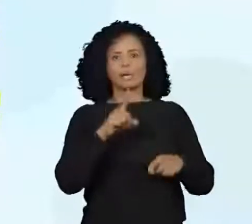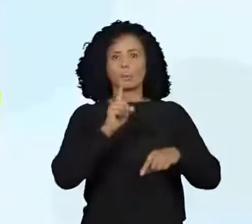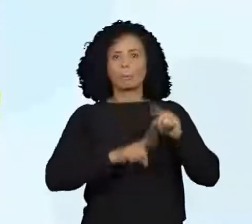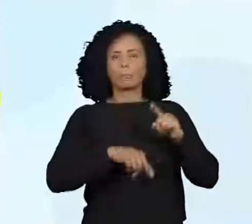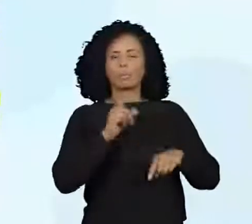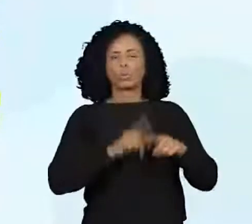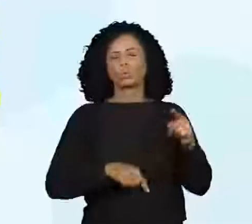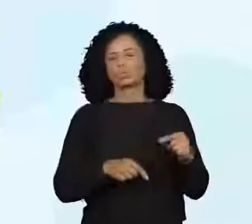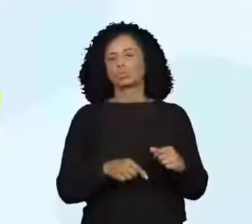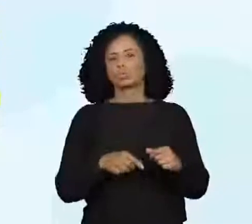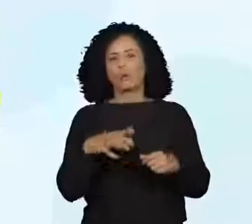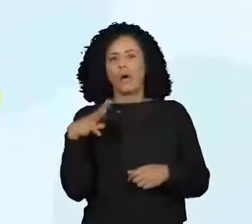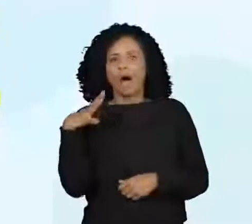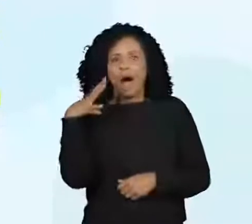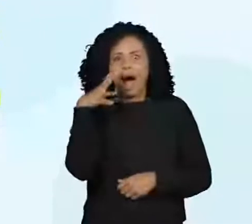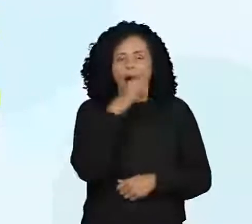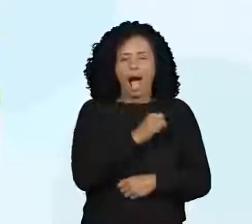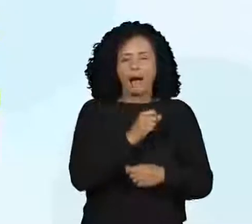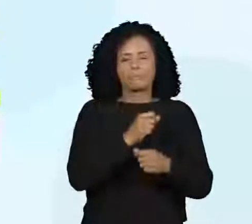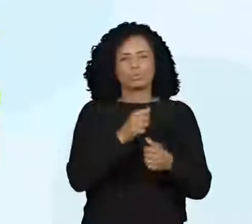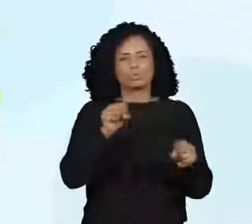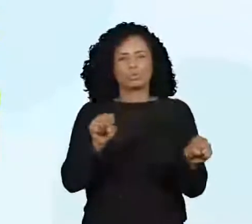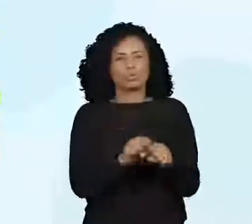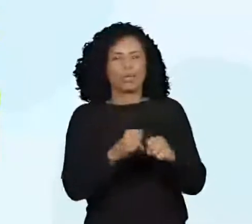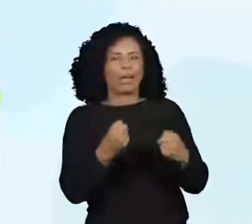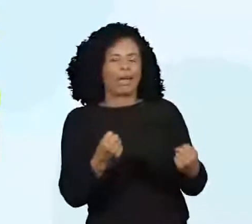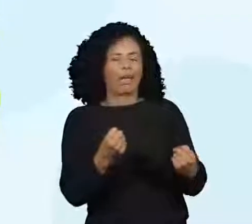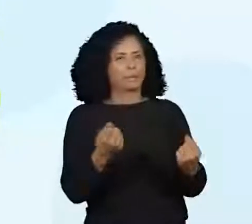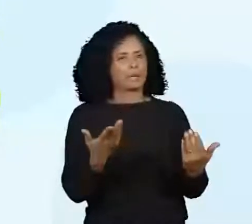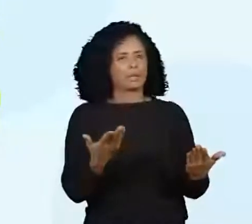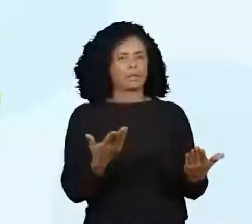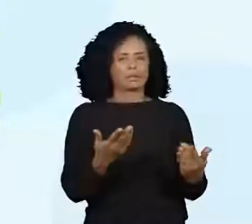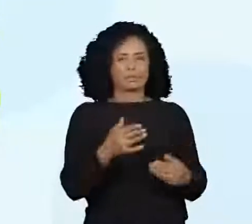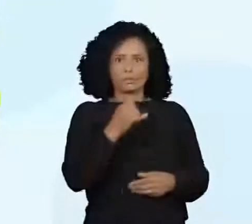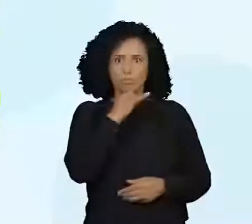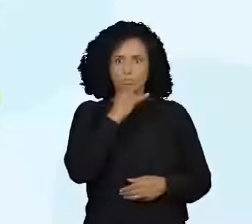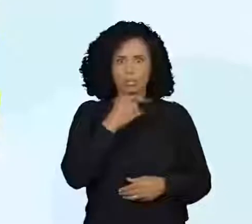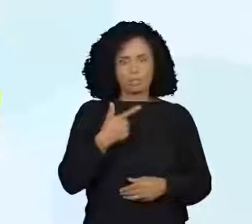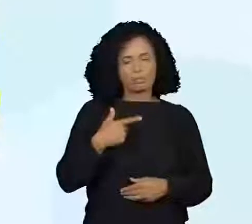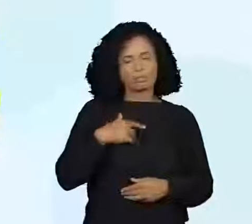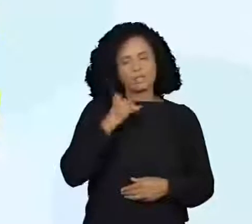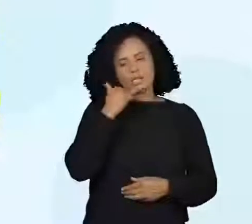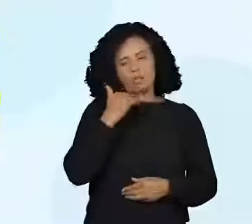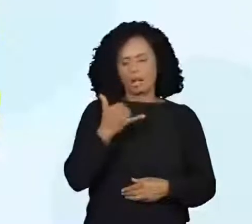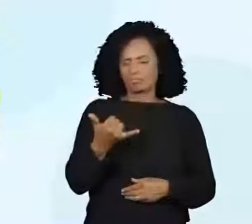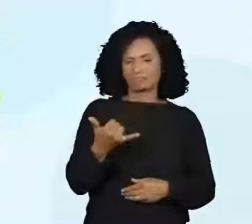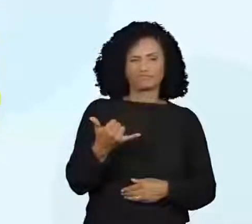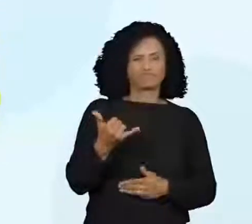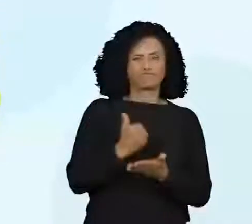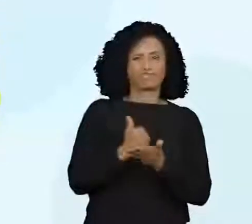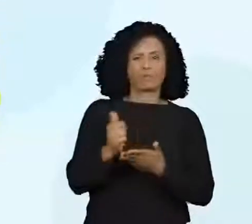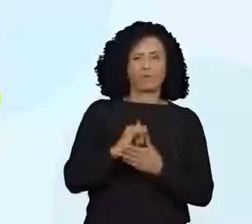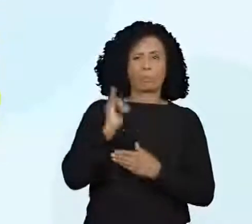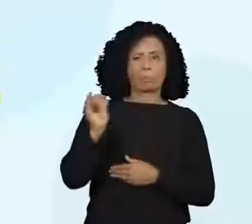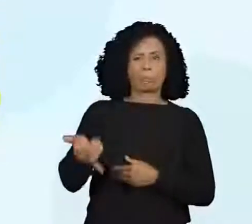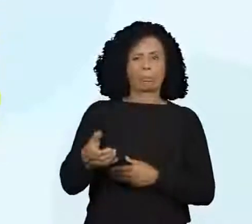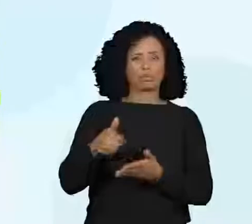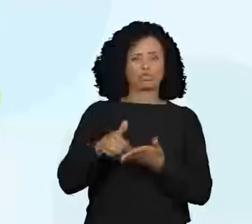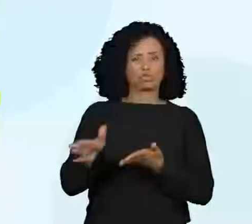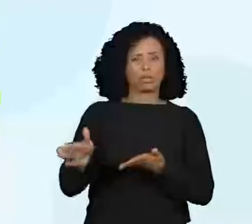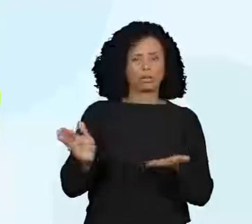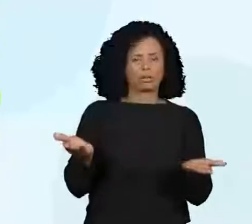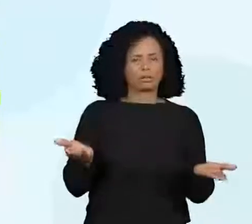seja, produtos que acabam quebrando ou que a gente precisa jogar com mais rapidez. E que